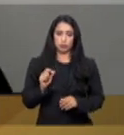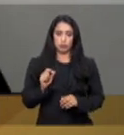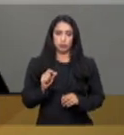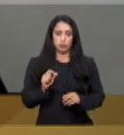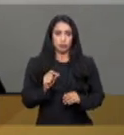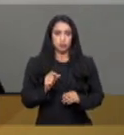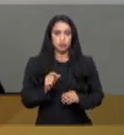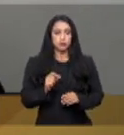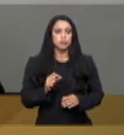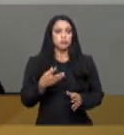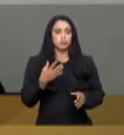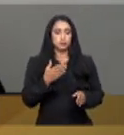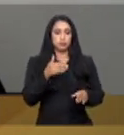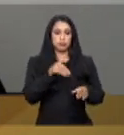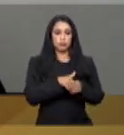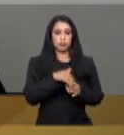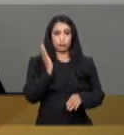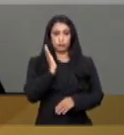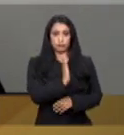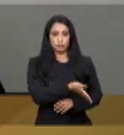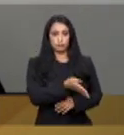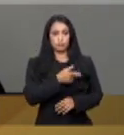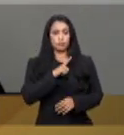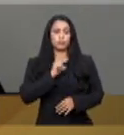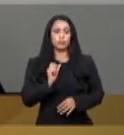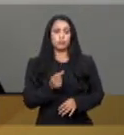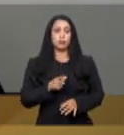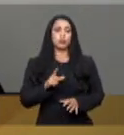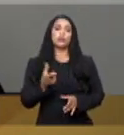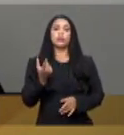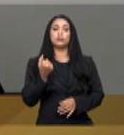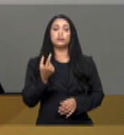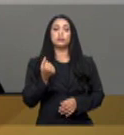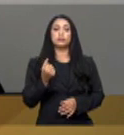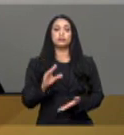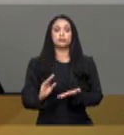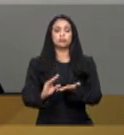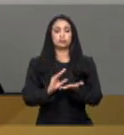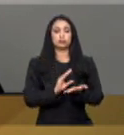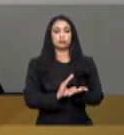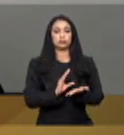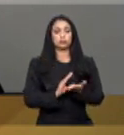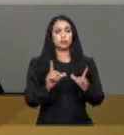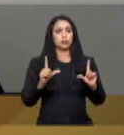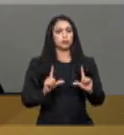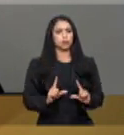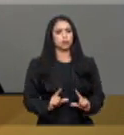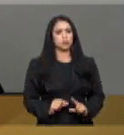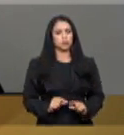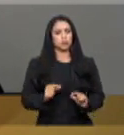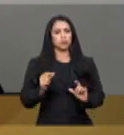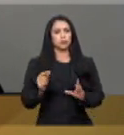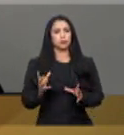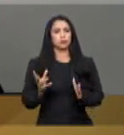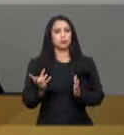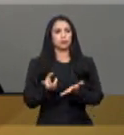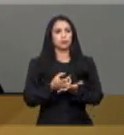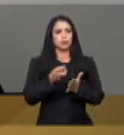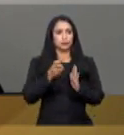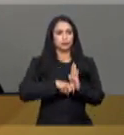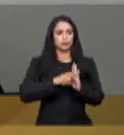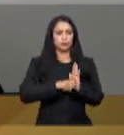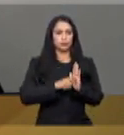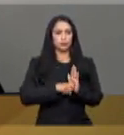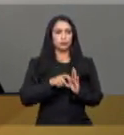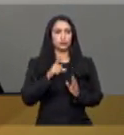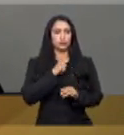votos vencidos, fecho aspas, a receita líquida seria a receita bruta diminuída de tributos sobre elas